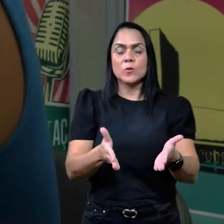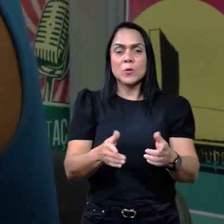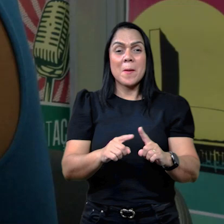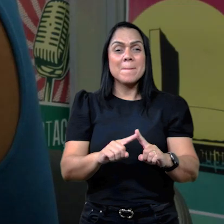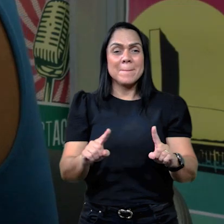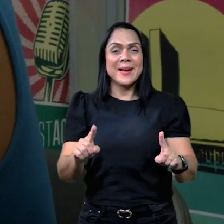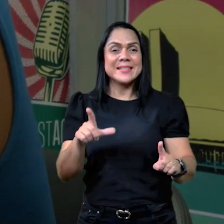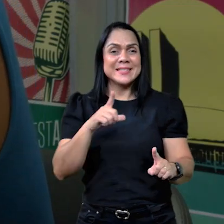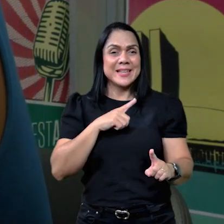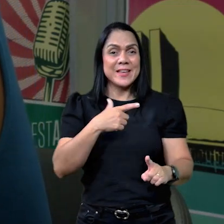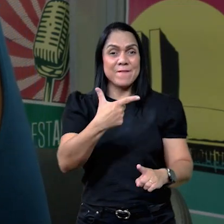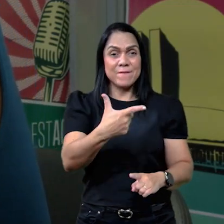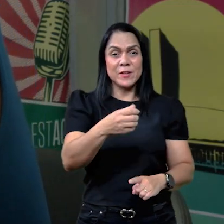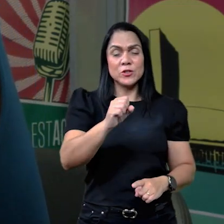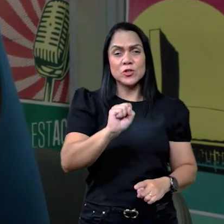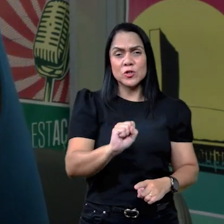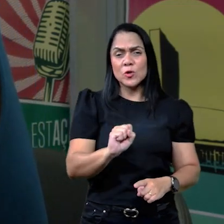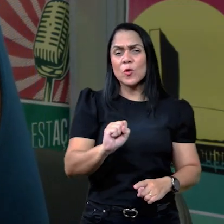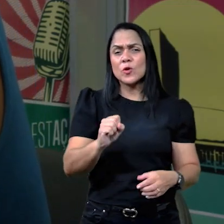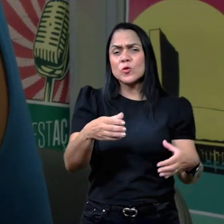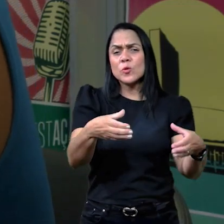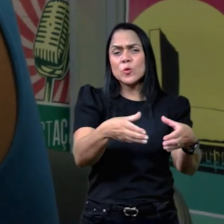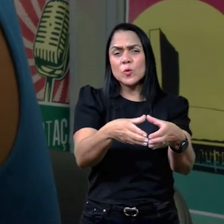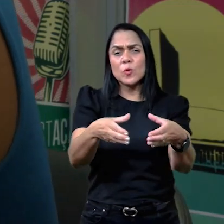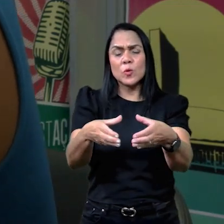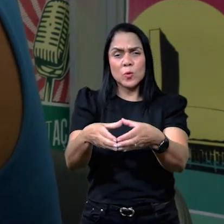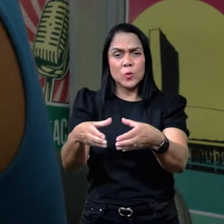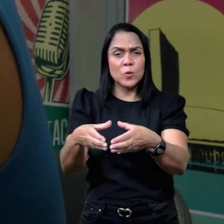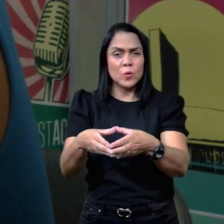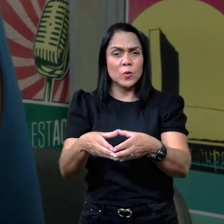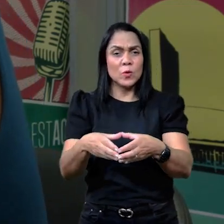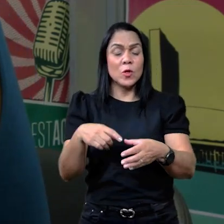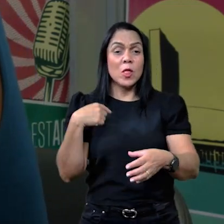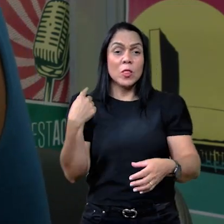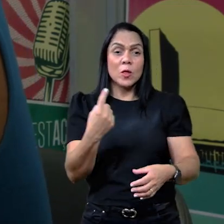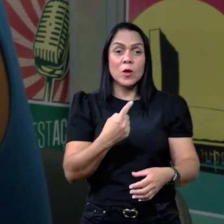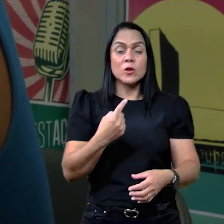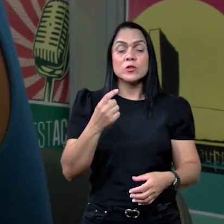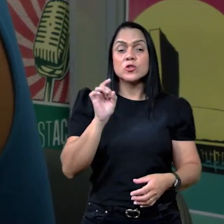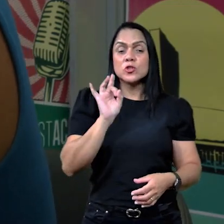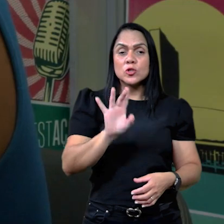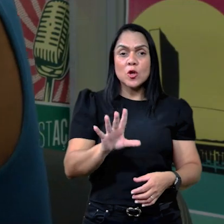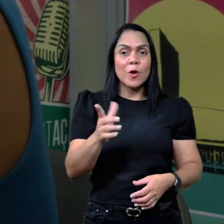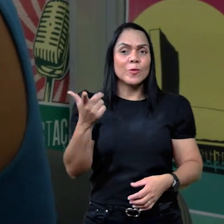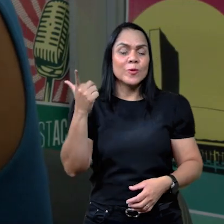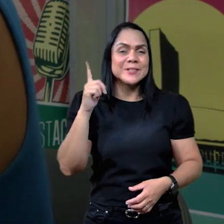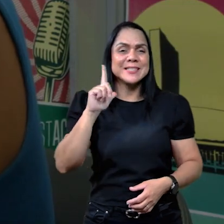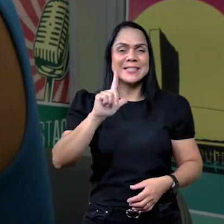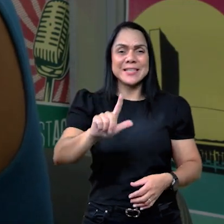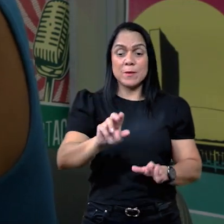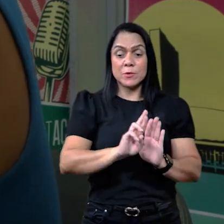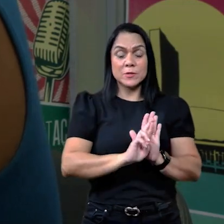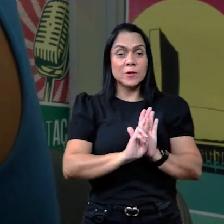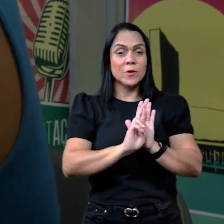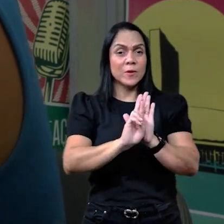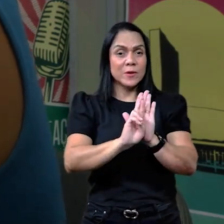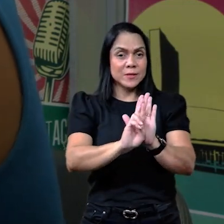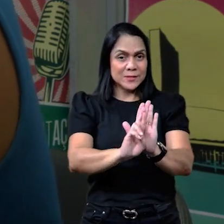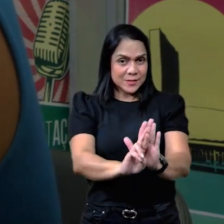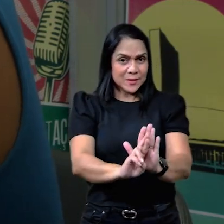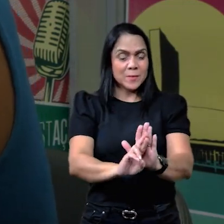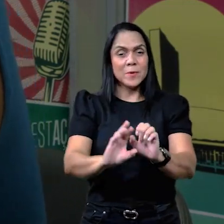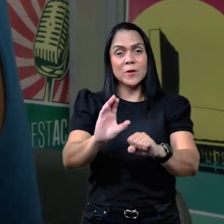28 segmentos de povos e comunidades tradicionais, a gente só conseguiu ter reconhecido no direito constitucional, lá na Constituição Federal,